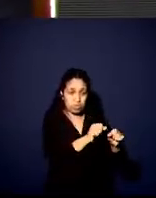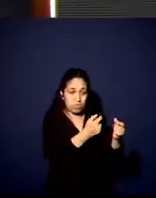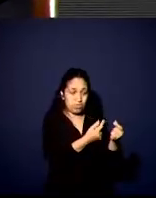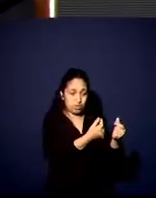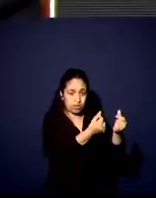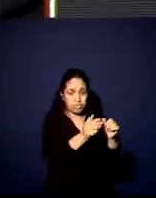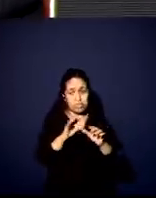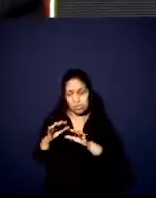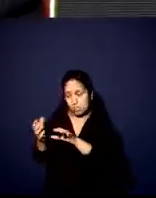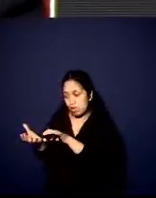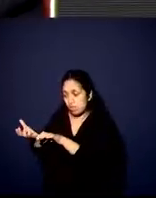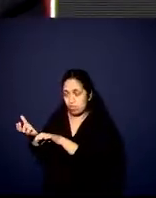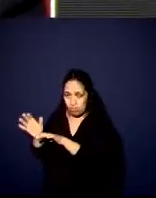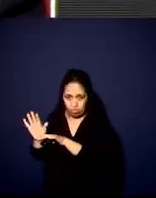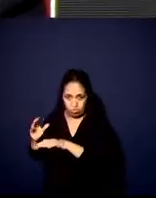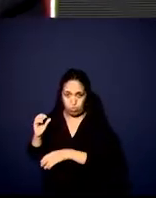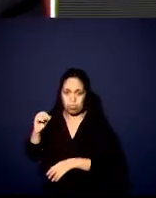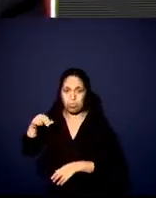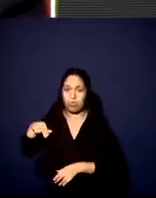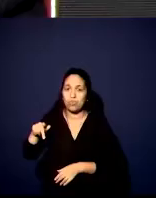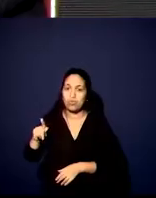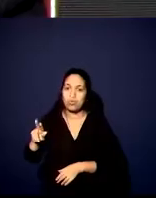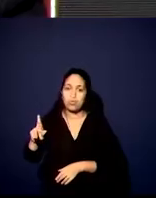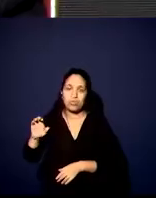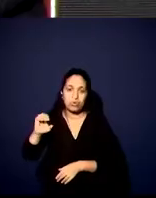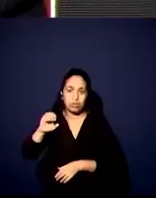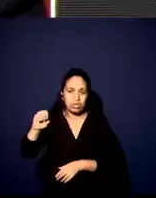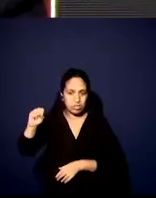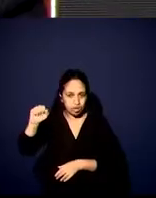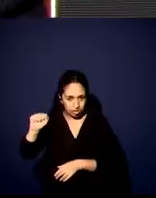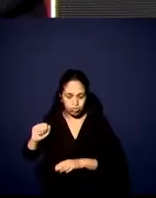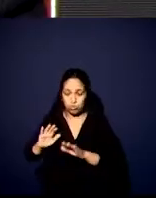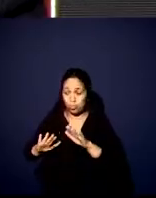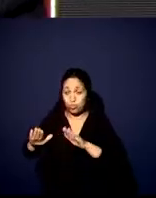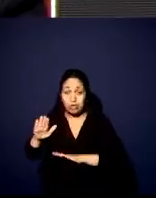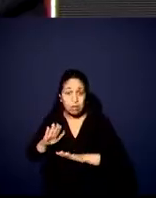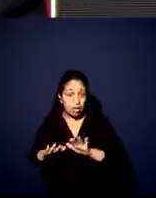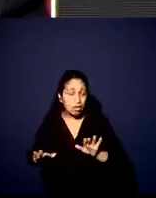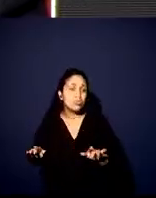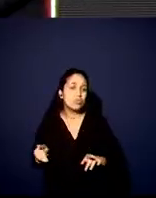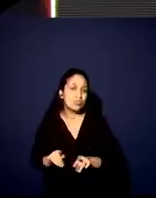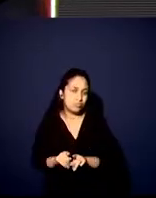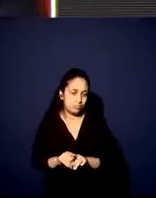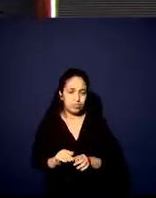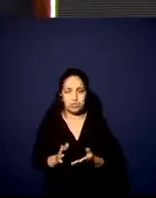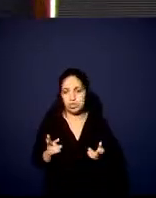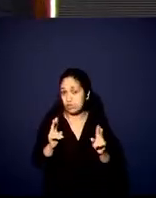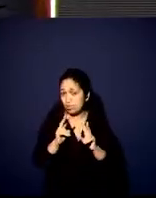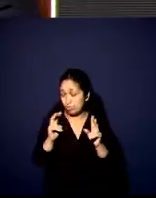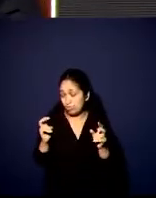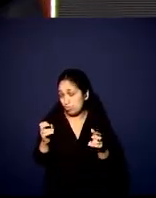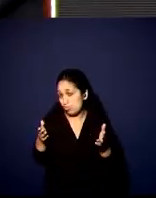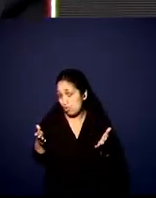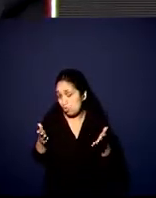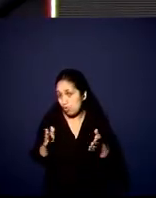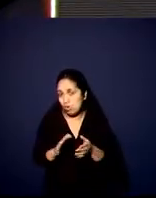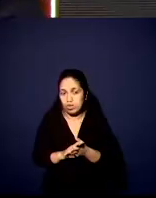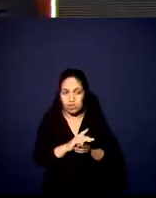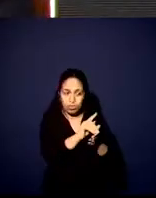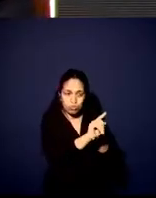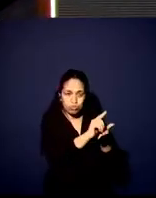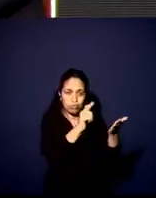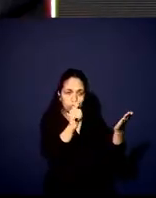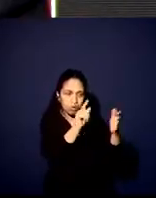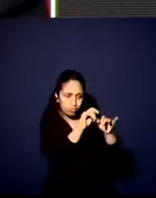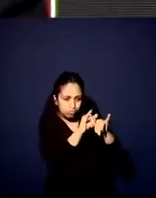quanto do congresso nacional com muito cuidado e esse assunto que momentaneamente aparentemente saiu das páginas